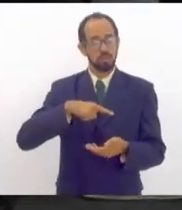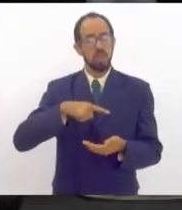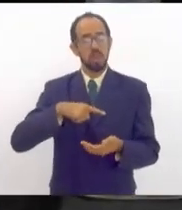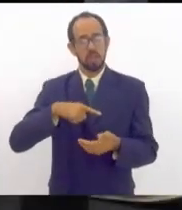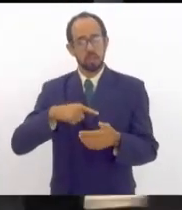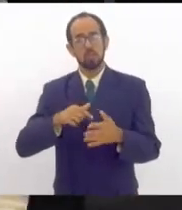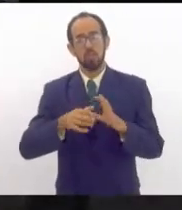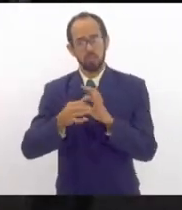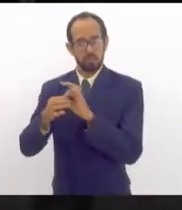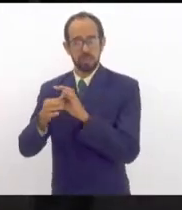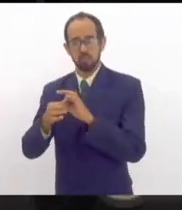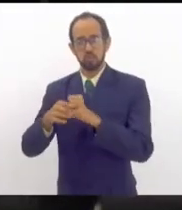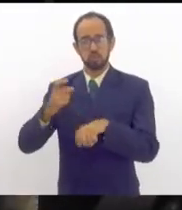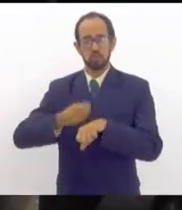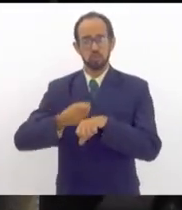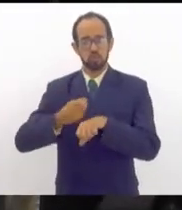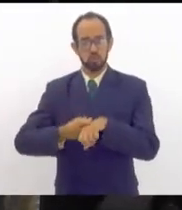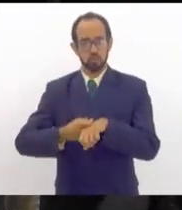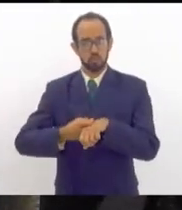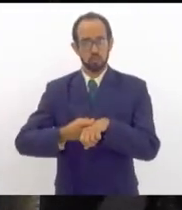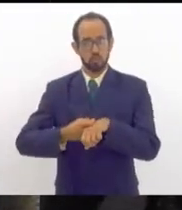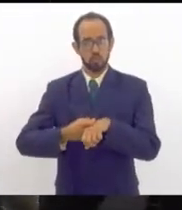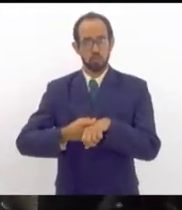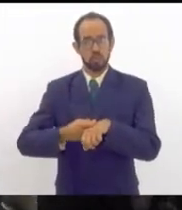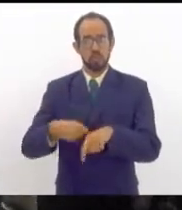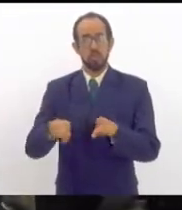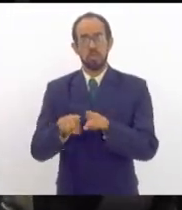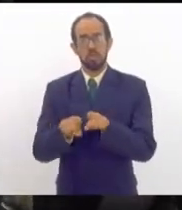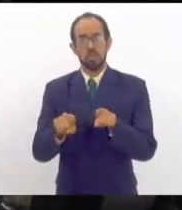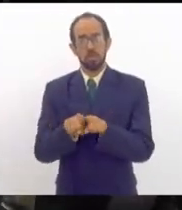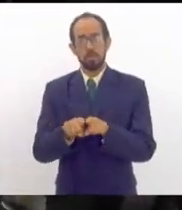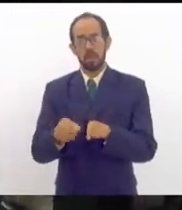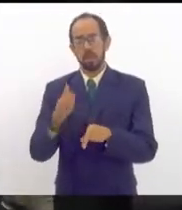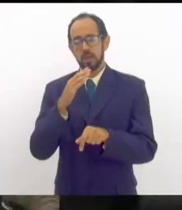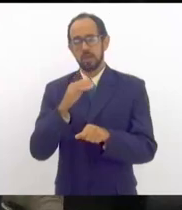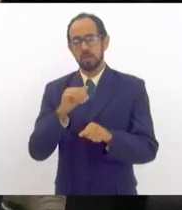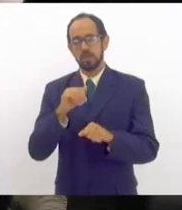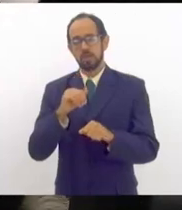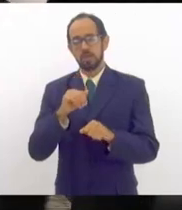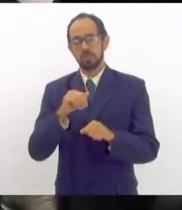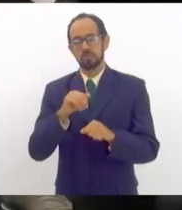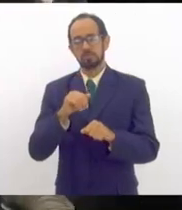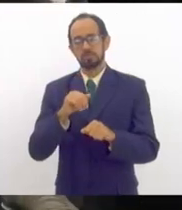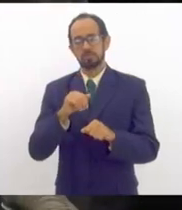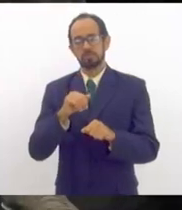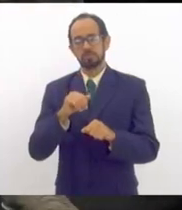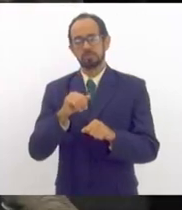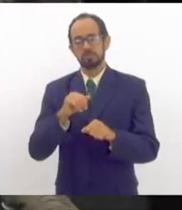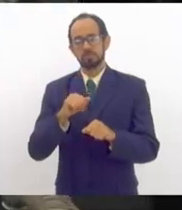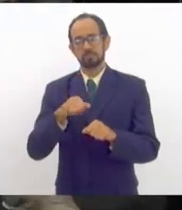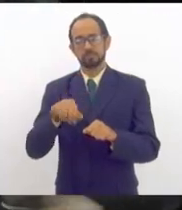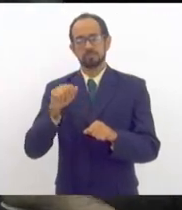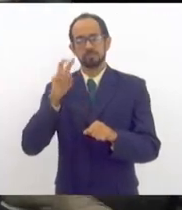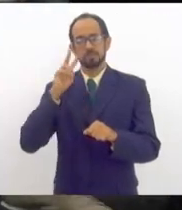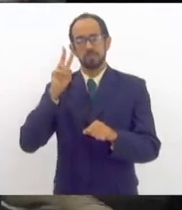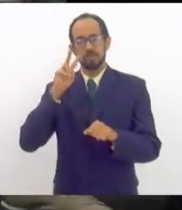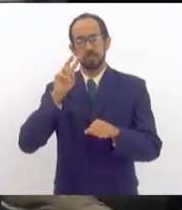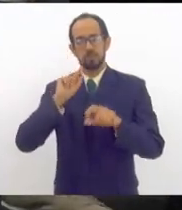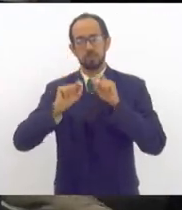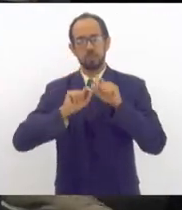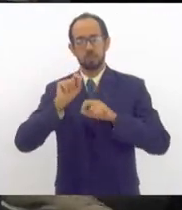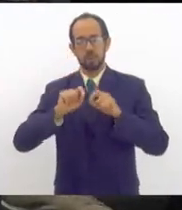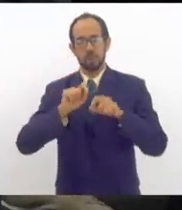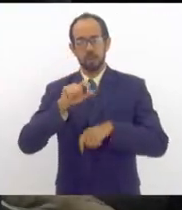também chamei a memória aqui que a Ludmila